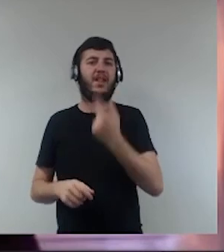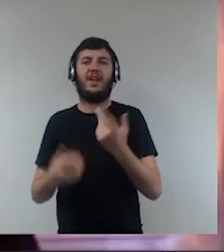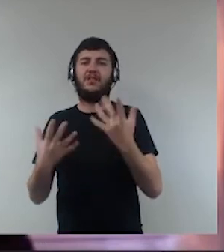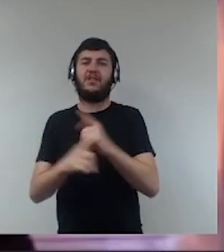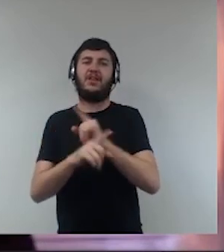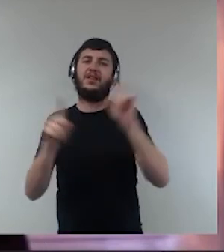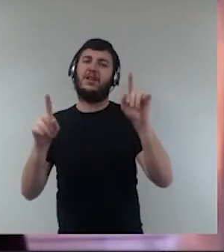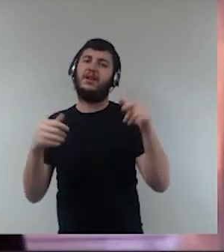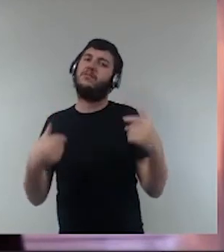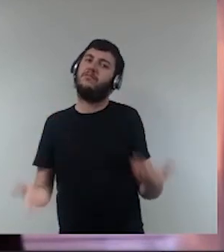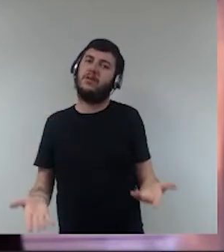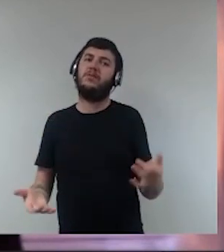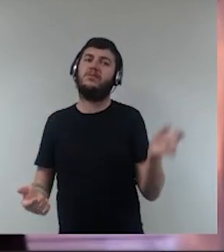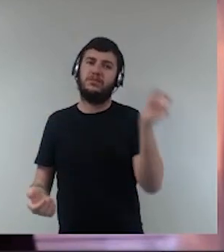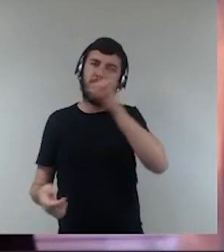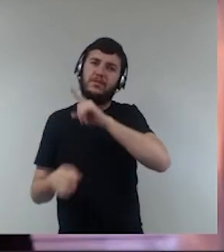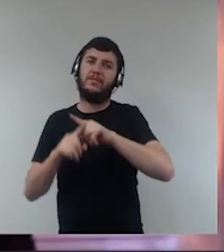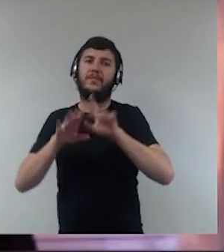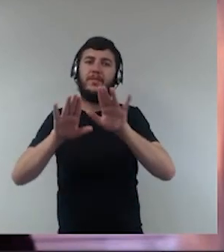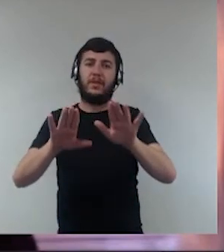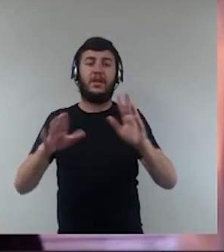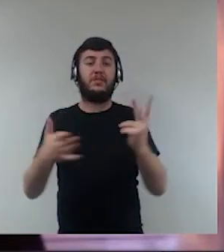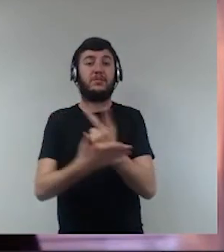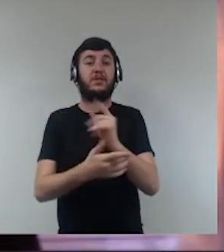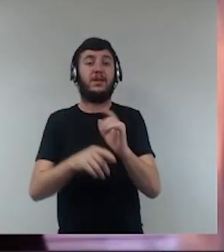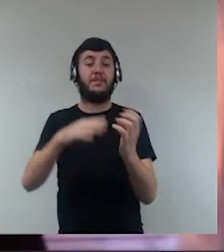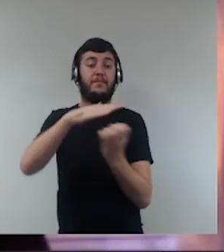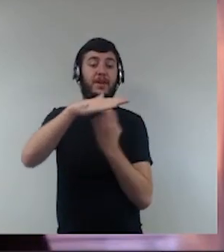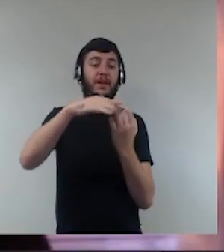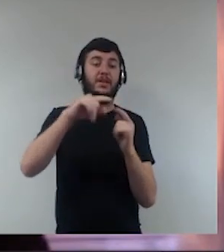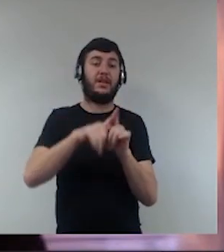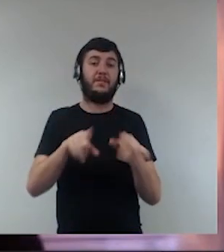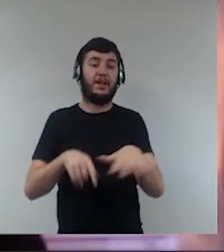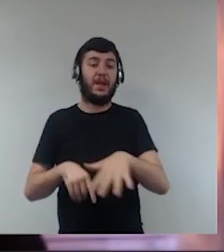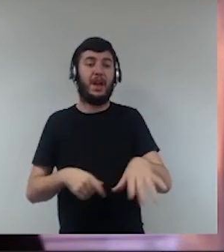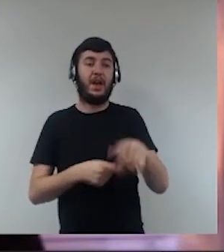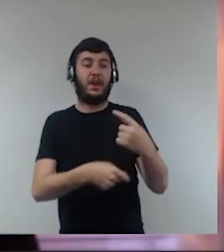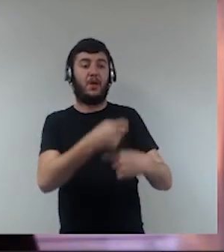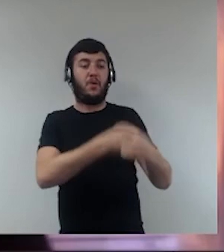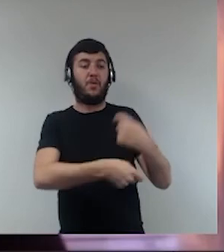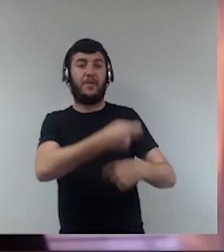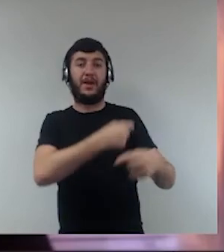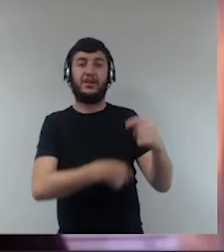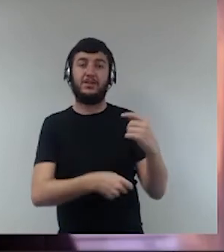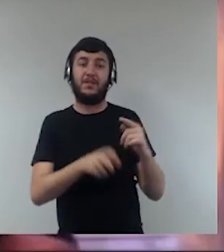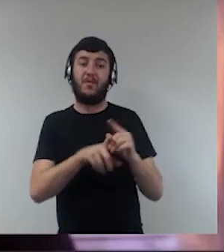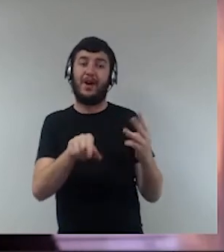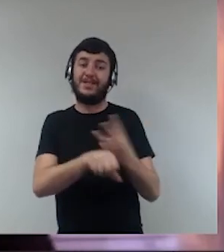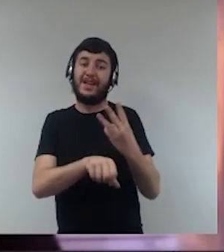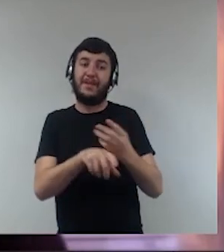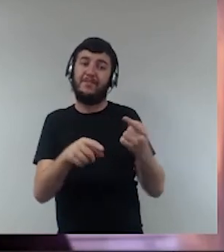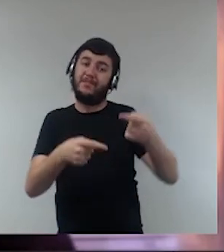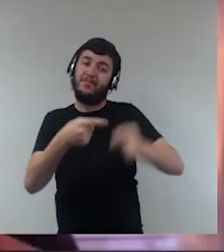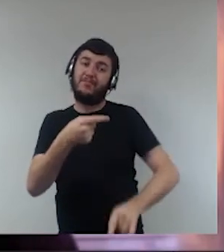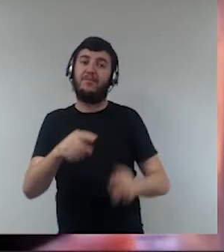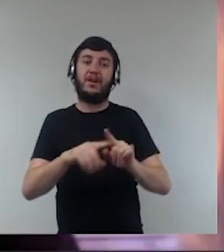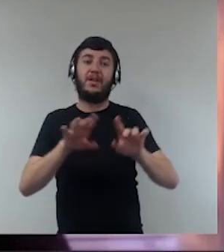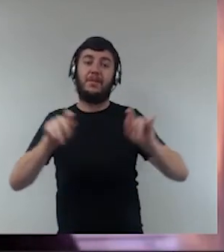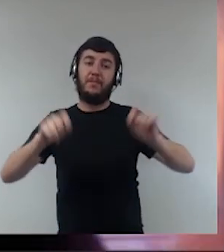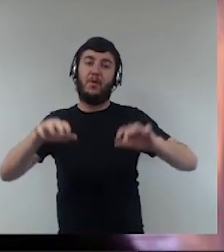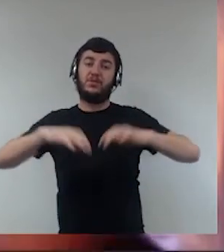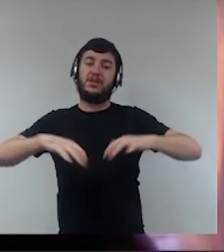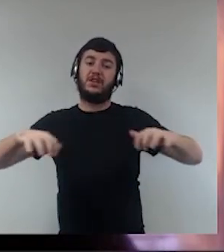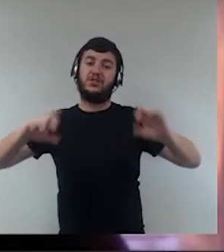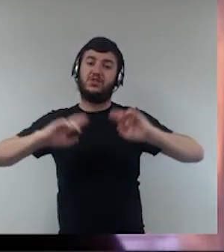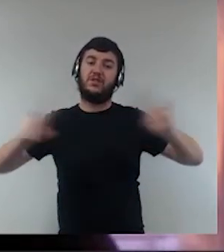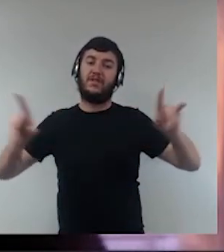que para as empresas, para o mundo corporativo, o WhatsApp não seja o meio ideal. E aí nós possamos fazer uma distinção,